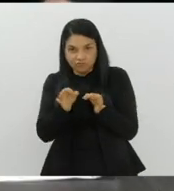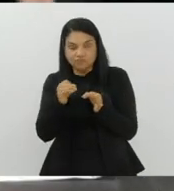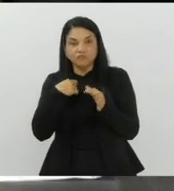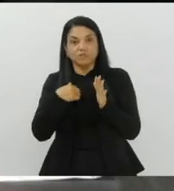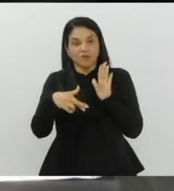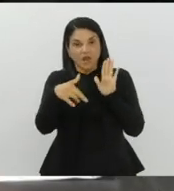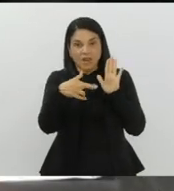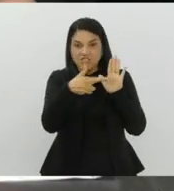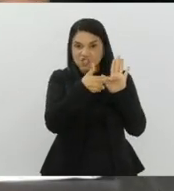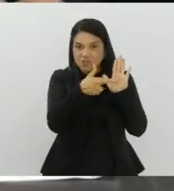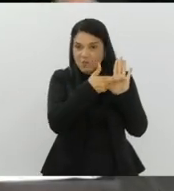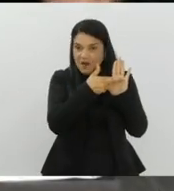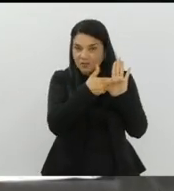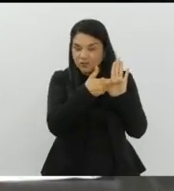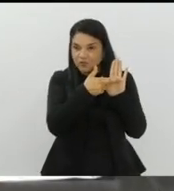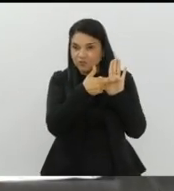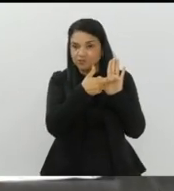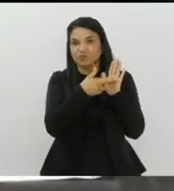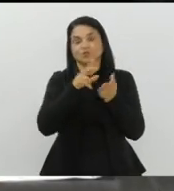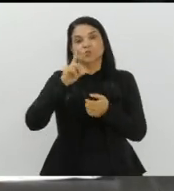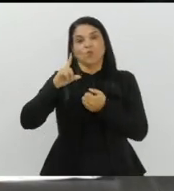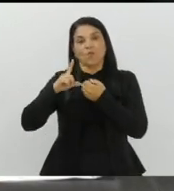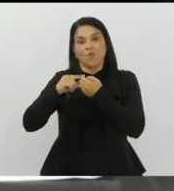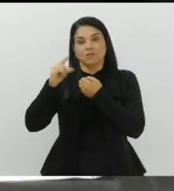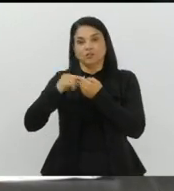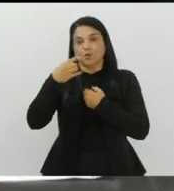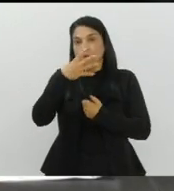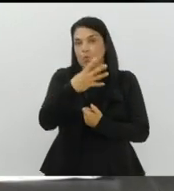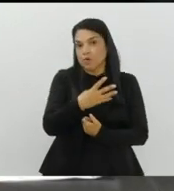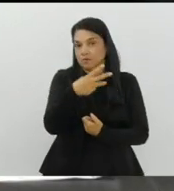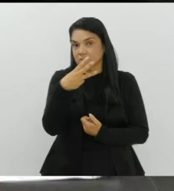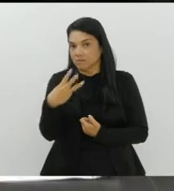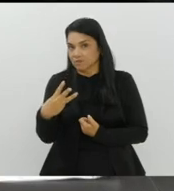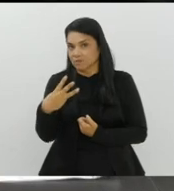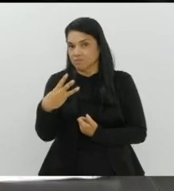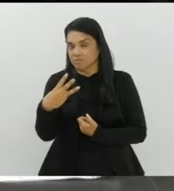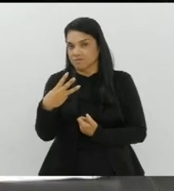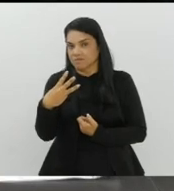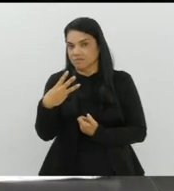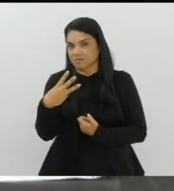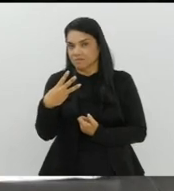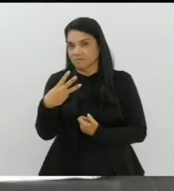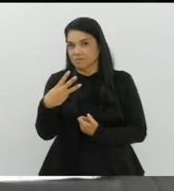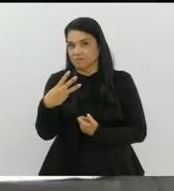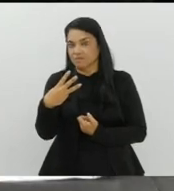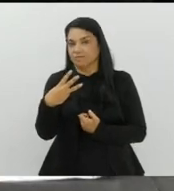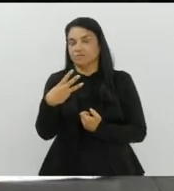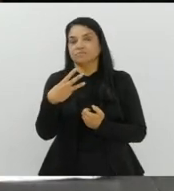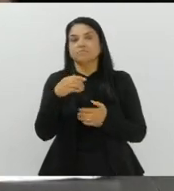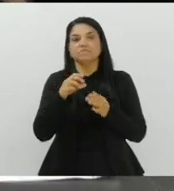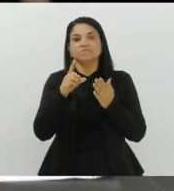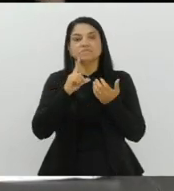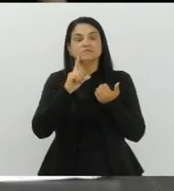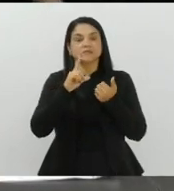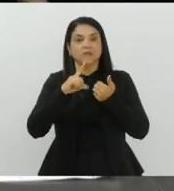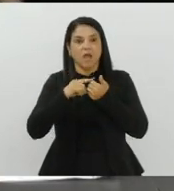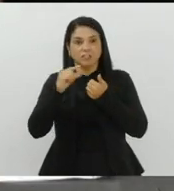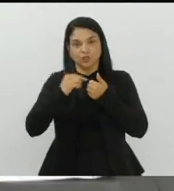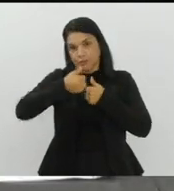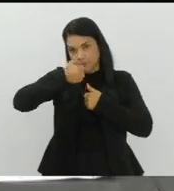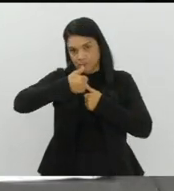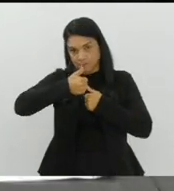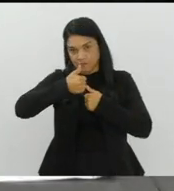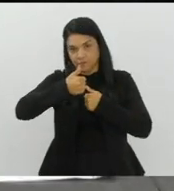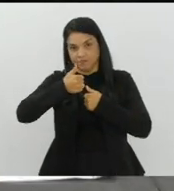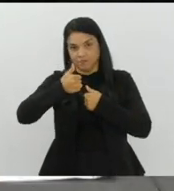regimento que diz exatamente isso no artigo 43. Está aqui, aliás, eu ia falar sobre isso. Está no artigo 1º. Vou repetir o que o deputado Júlio disse. Aliás,